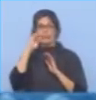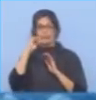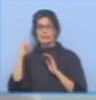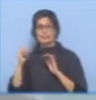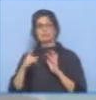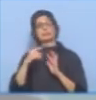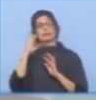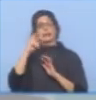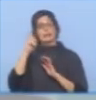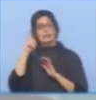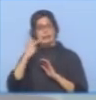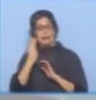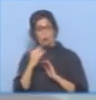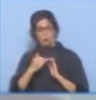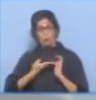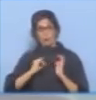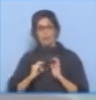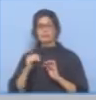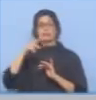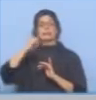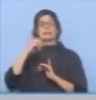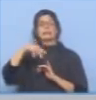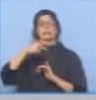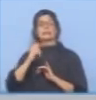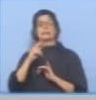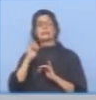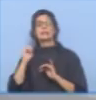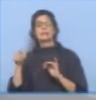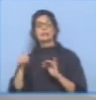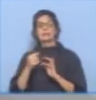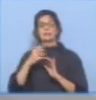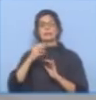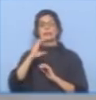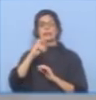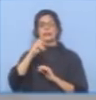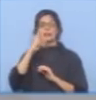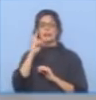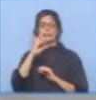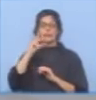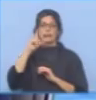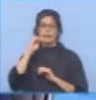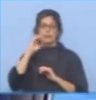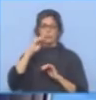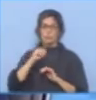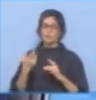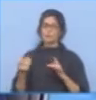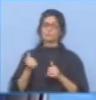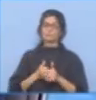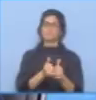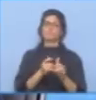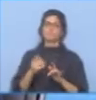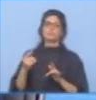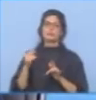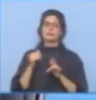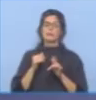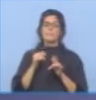do Patriarcado de Lisboa, Inês Alves, da Paróquia de Torres Vedras, e o padre Carlos Gonçalves, assistente espiritual deste serviço